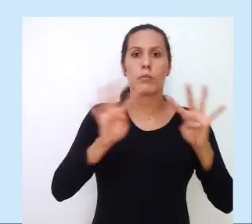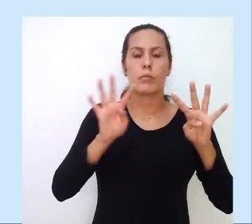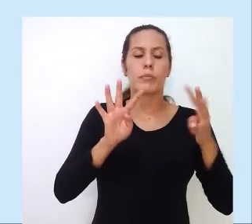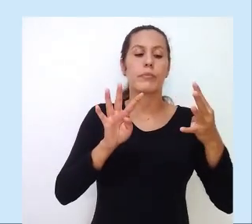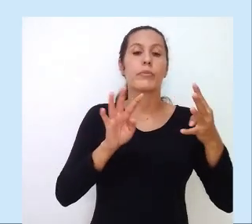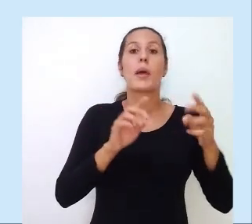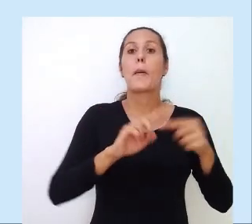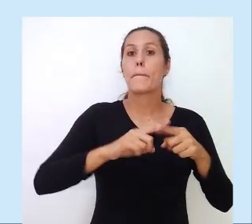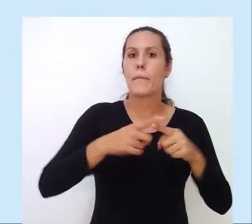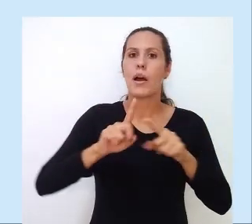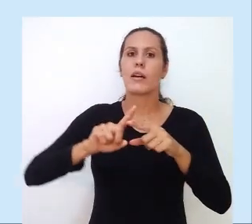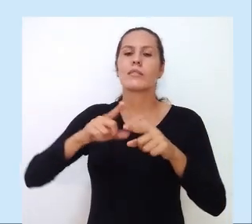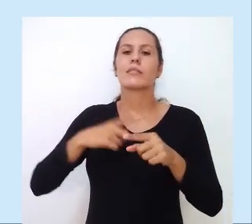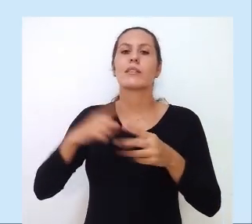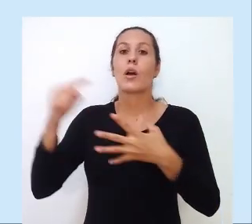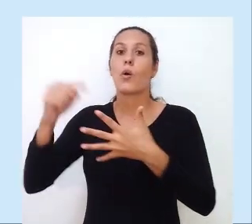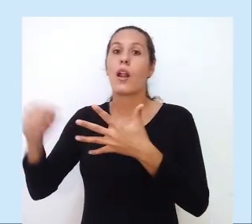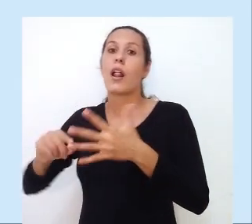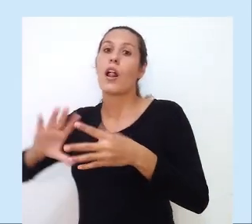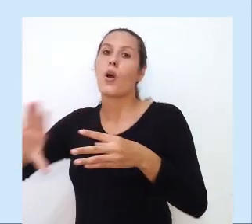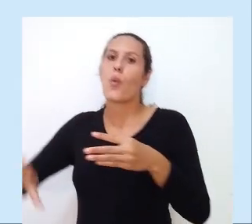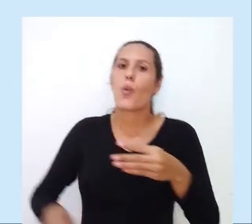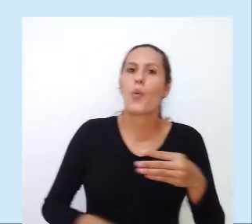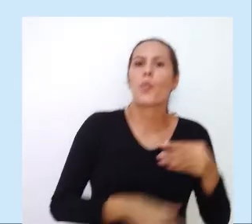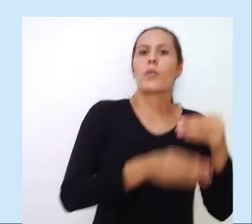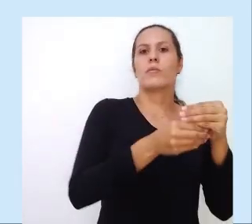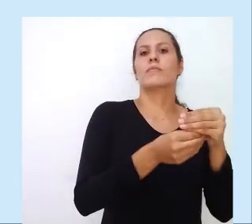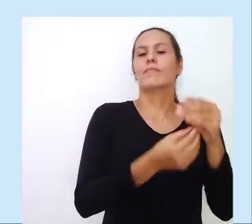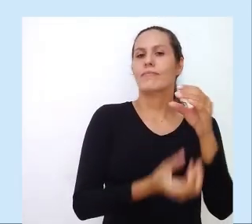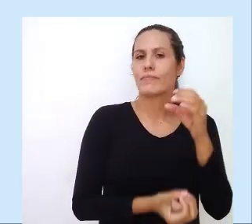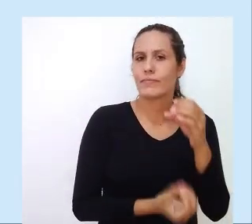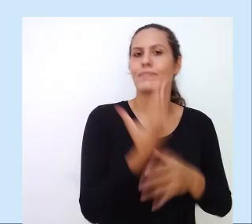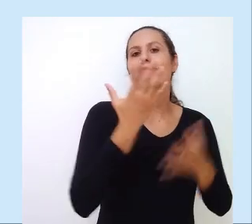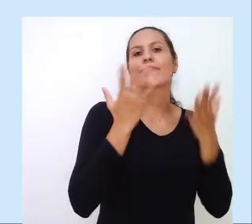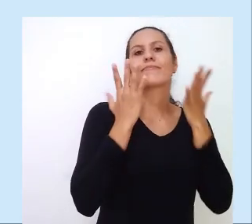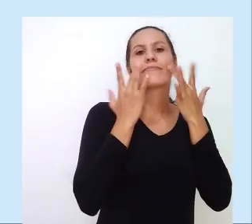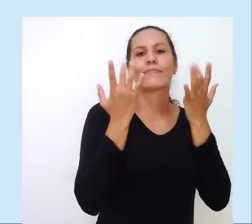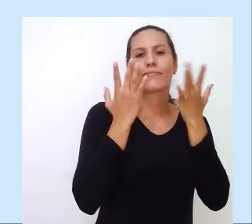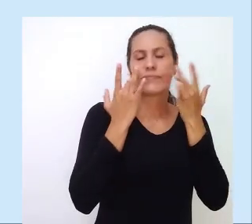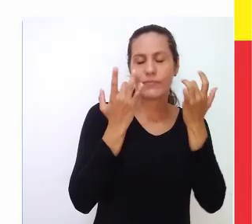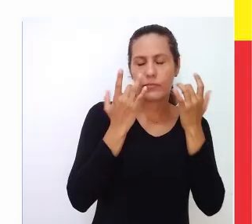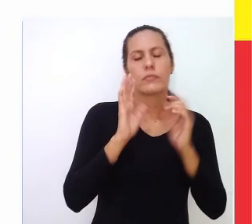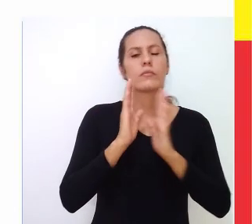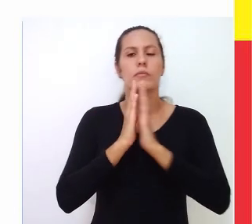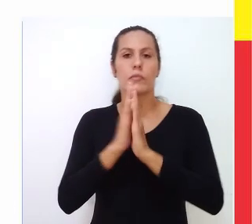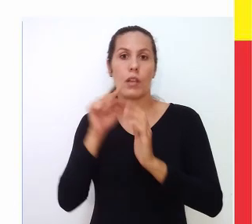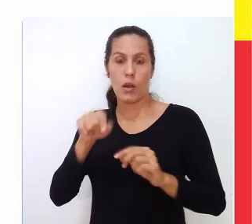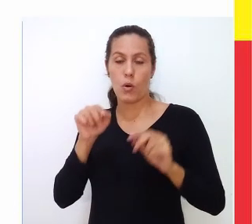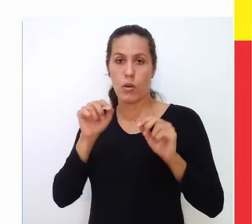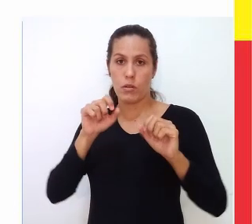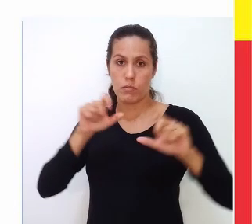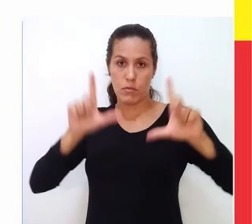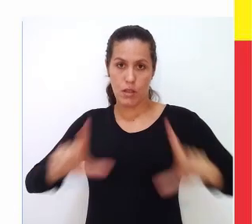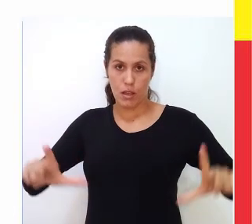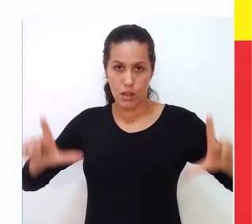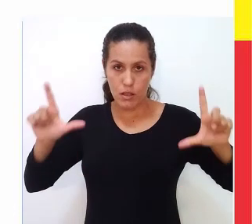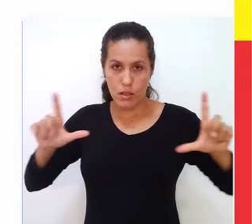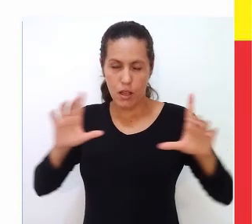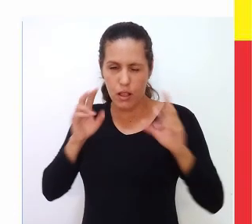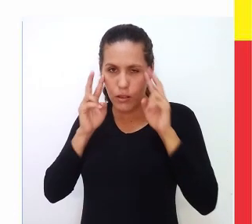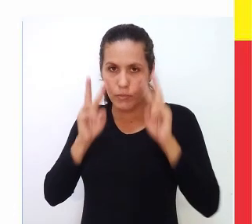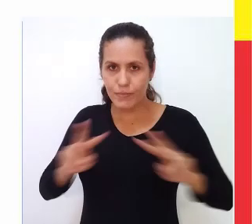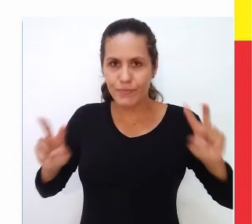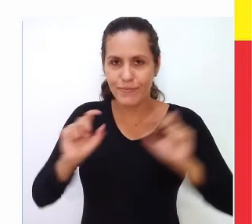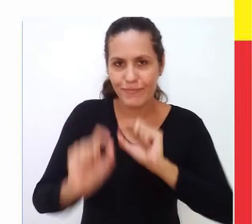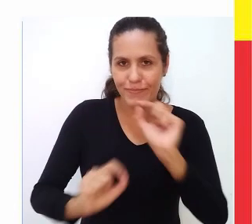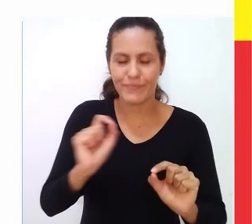elementos também são necessários para a realização de um espetáculo teatral. Então, fica de olho agora na tela e